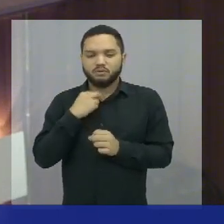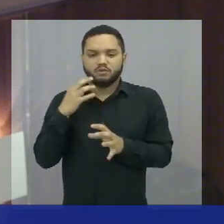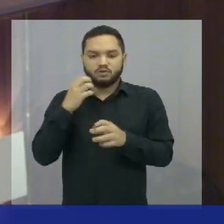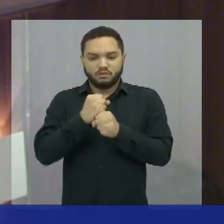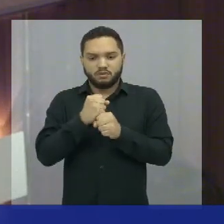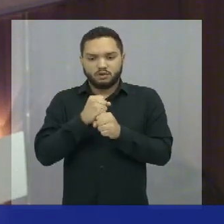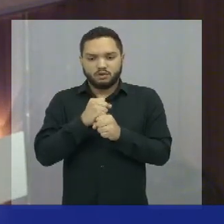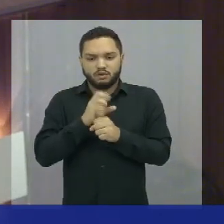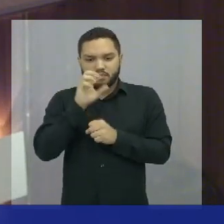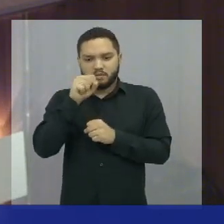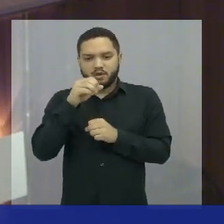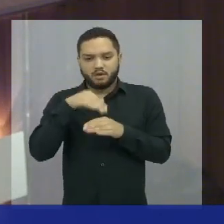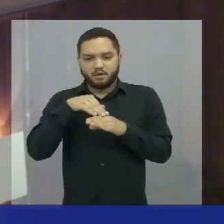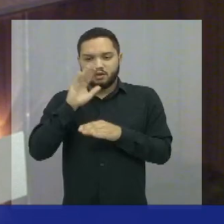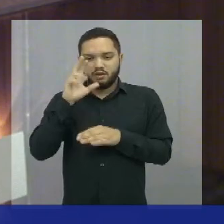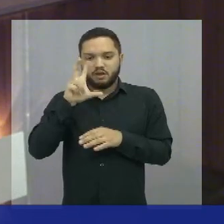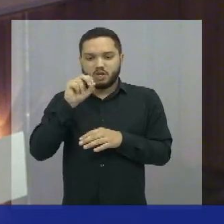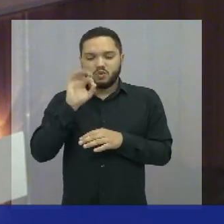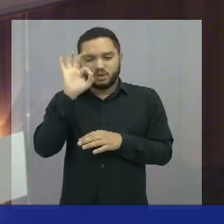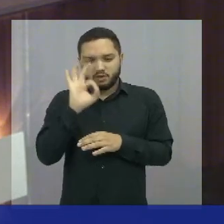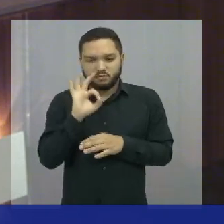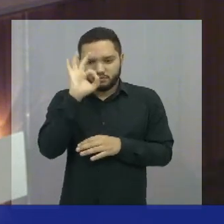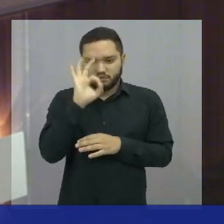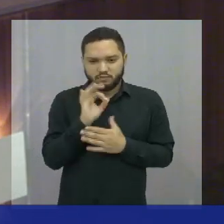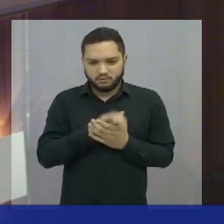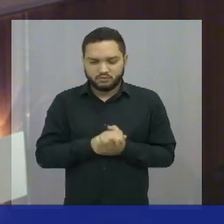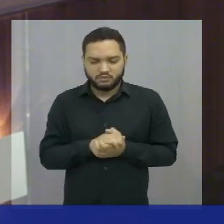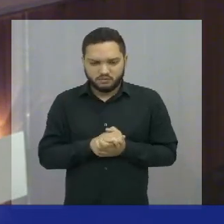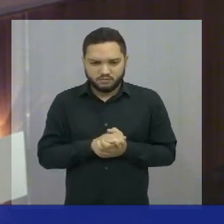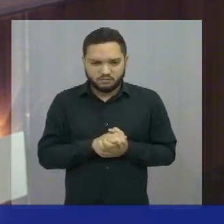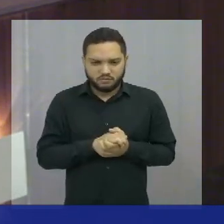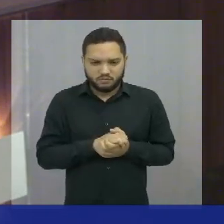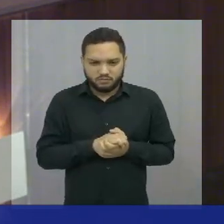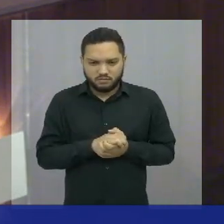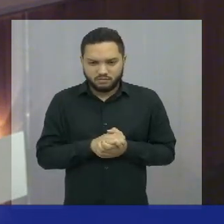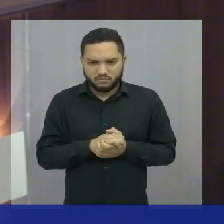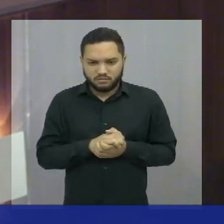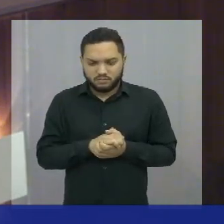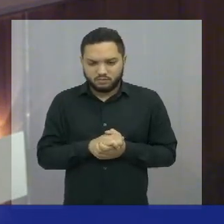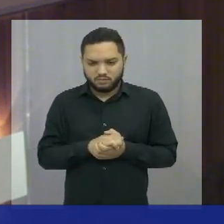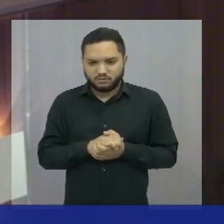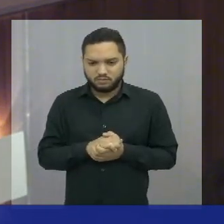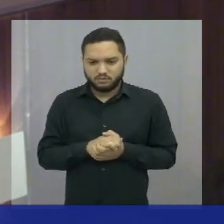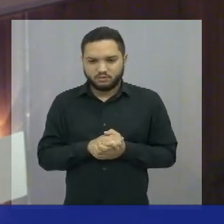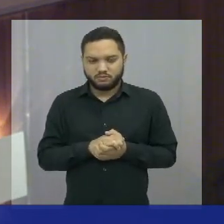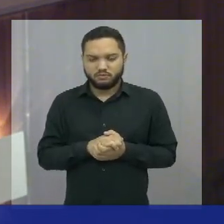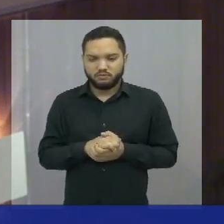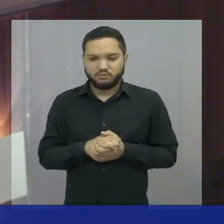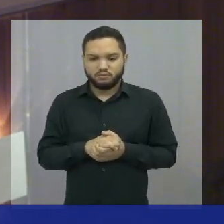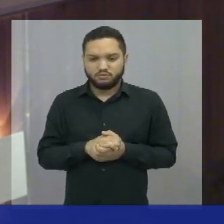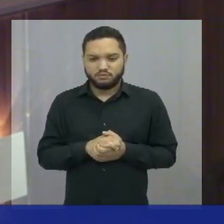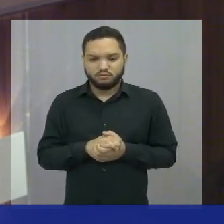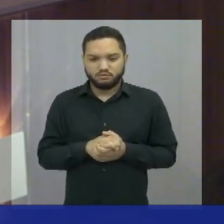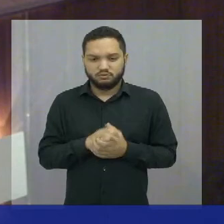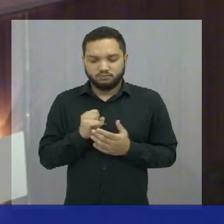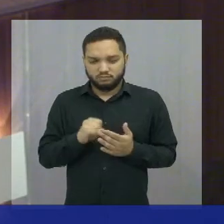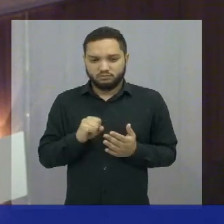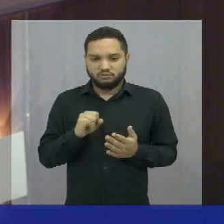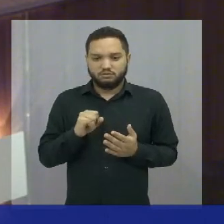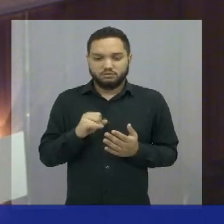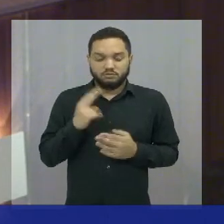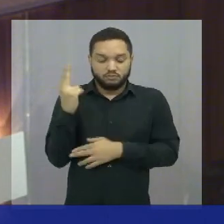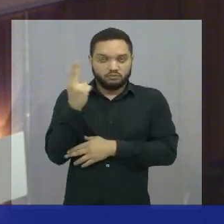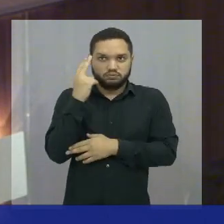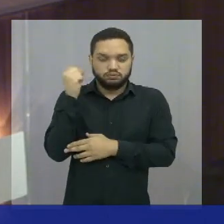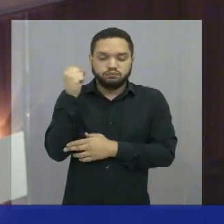só a maior. A maior é 50%, certo? Quando é no agravante, meu Deus do céu,